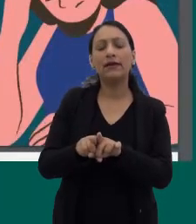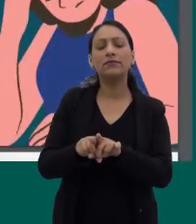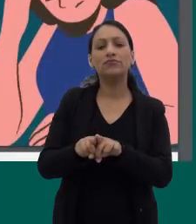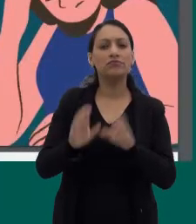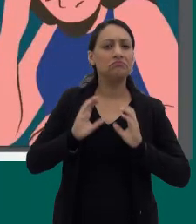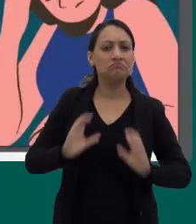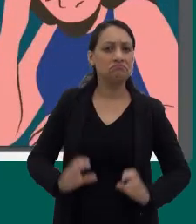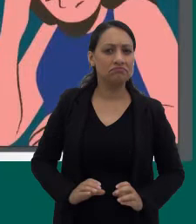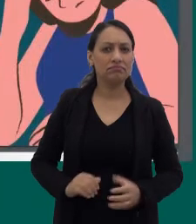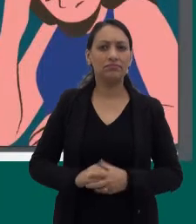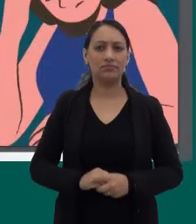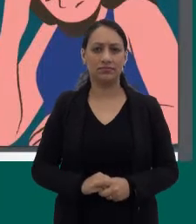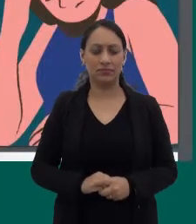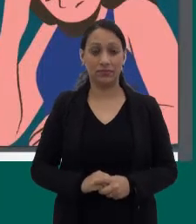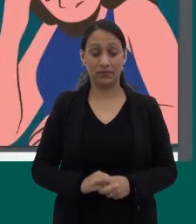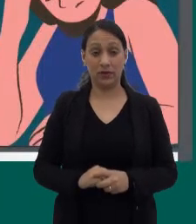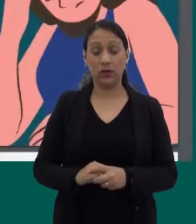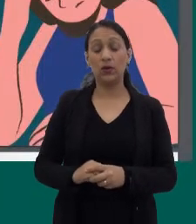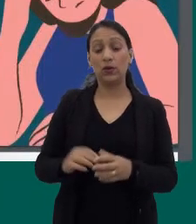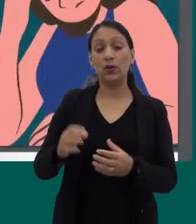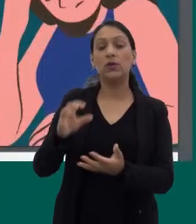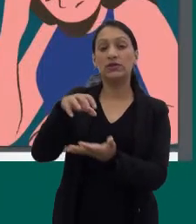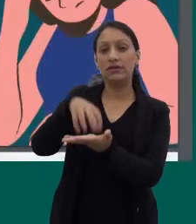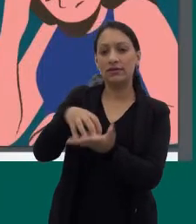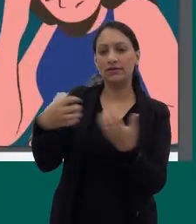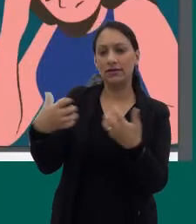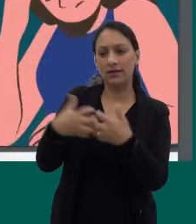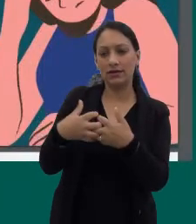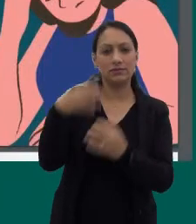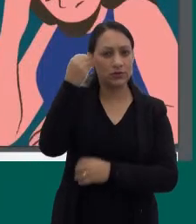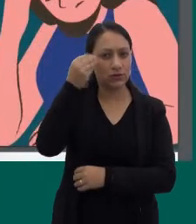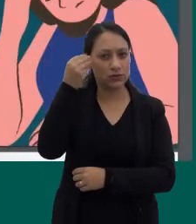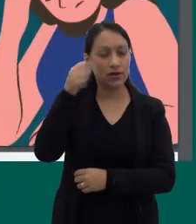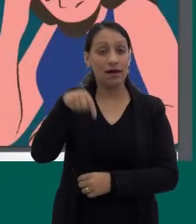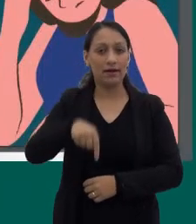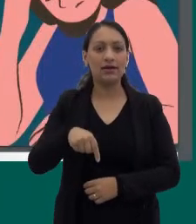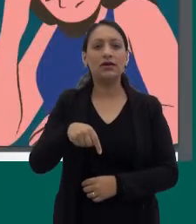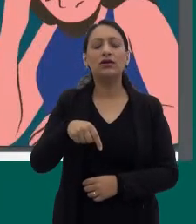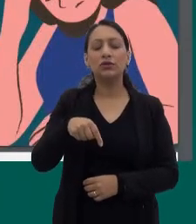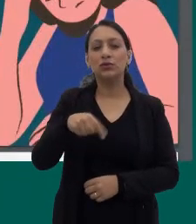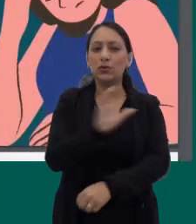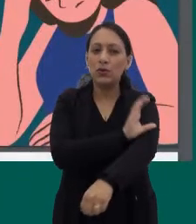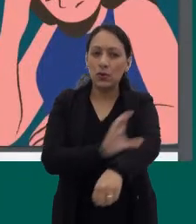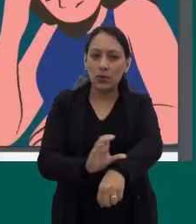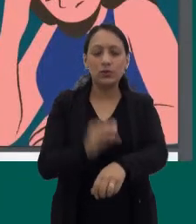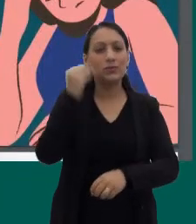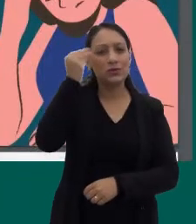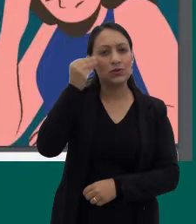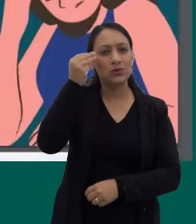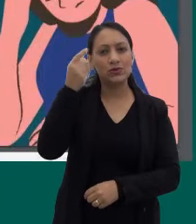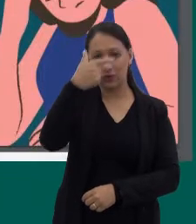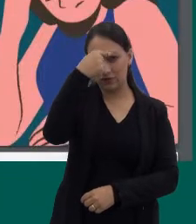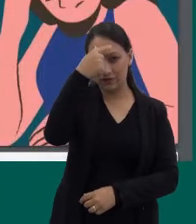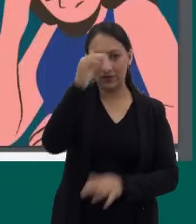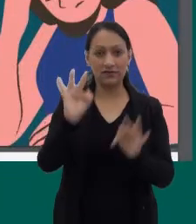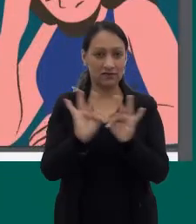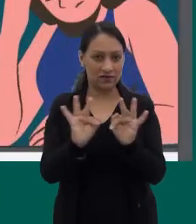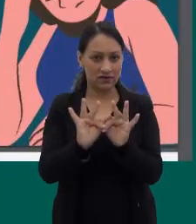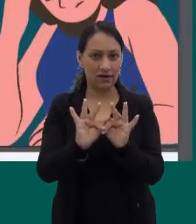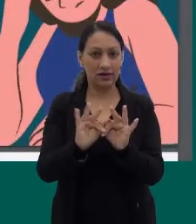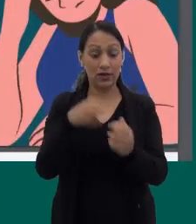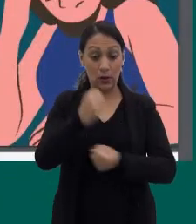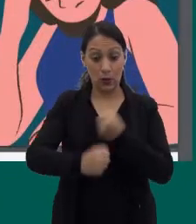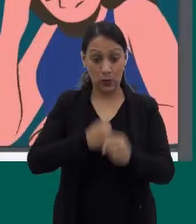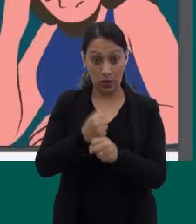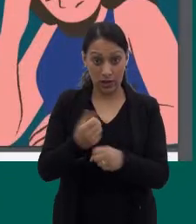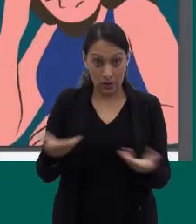Né? O Centro Integrado de Psicologia é a clínica escola do curso de psicologia aqui da Fuvale, né, que esse